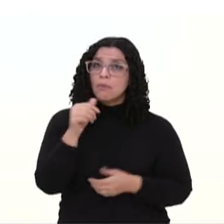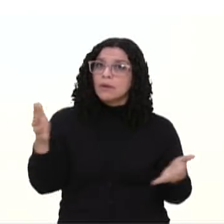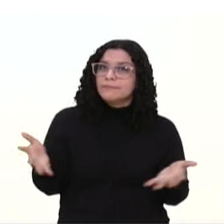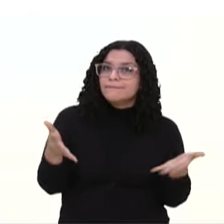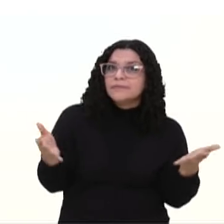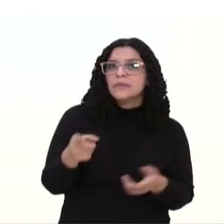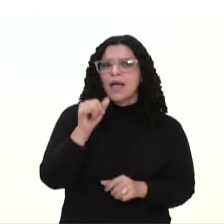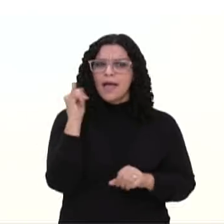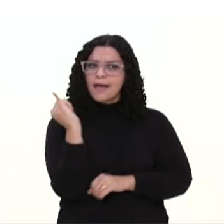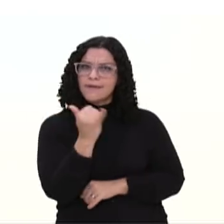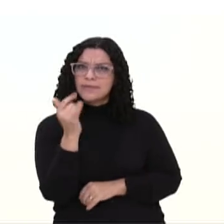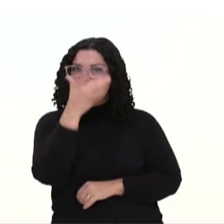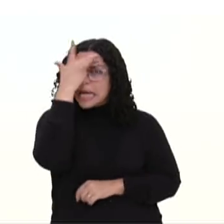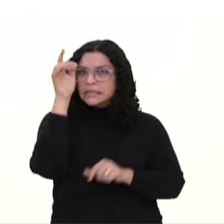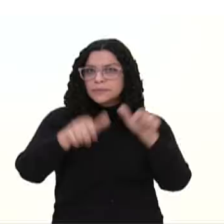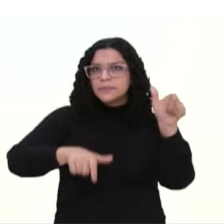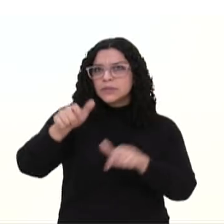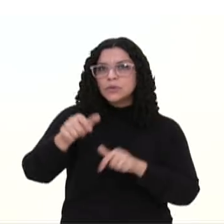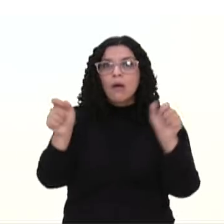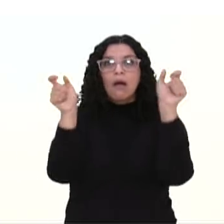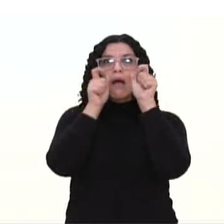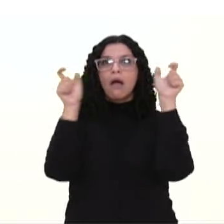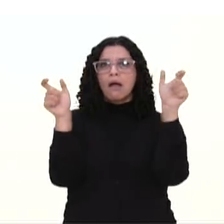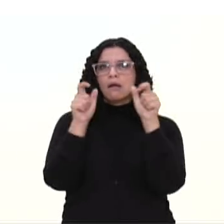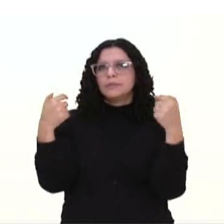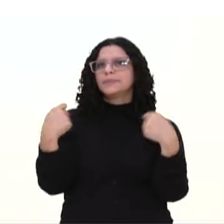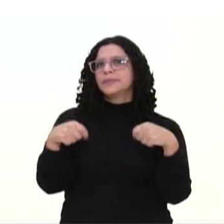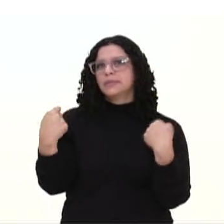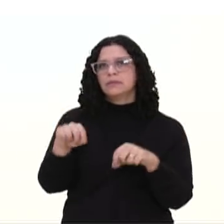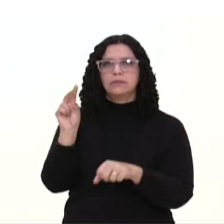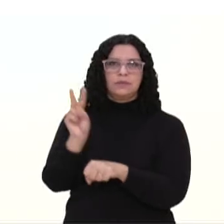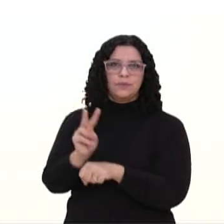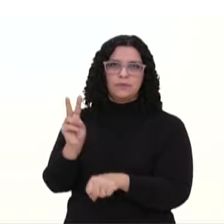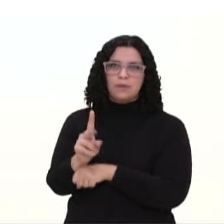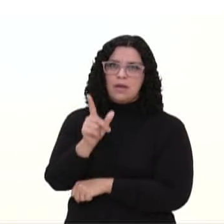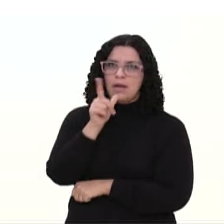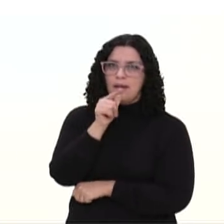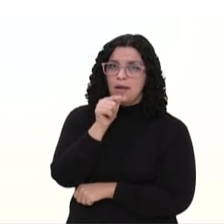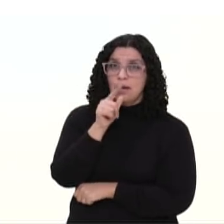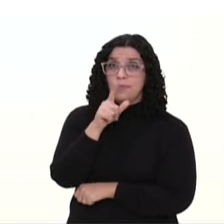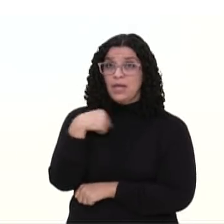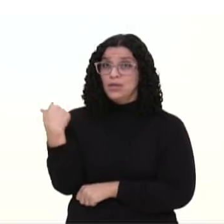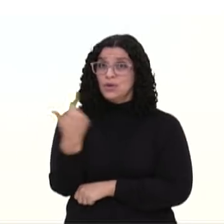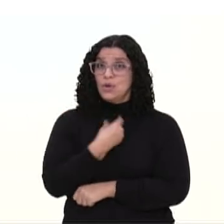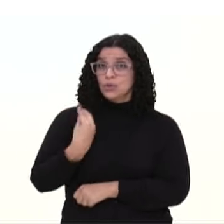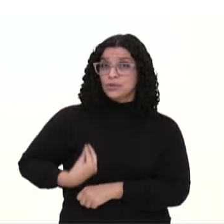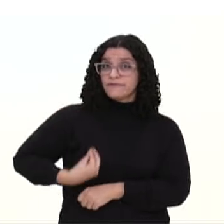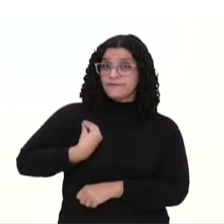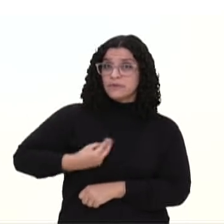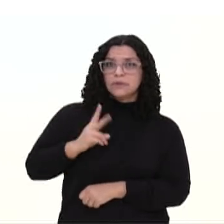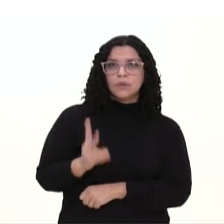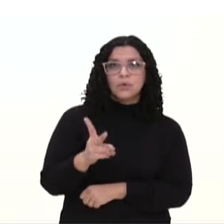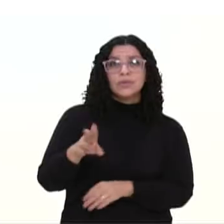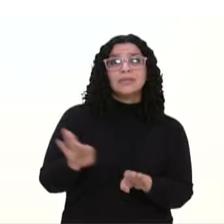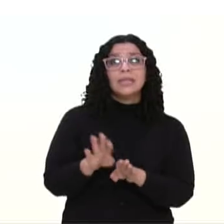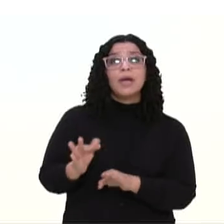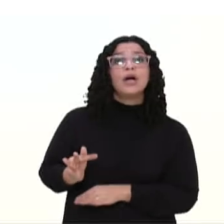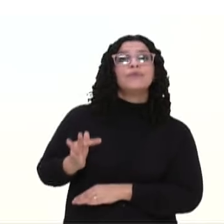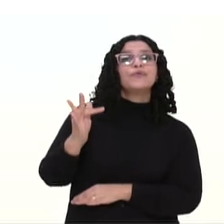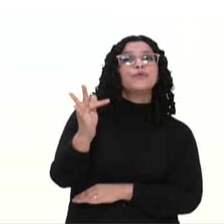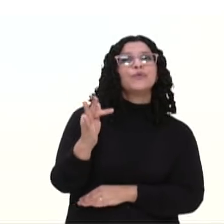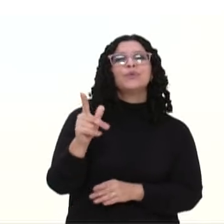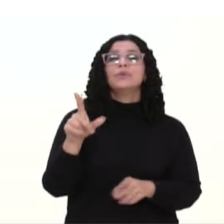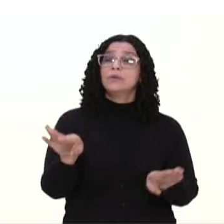a conscientização da população sobre a relevância da água para a nossa sobrevivência e a de outros